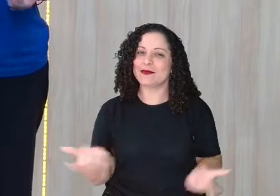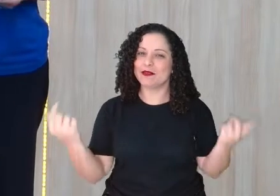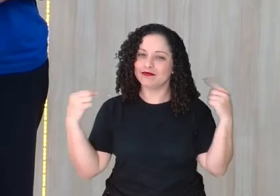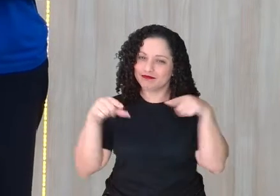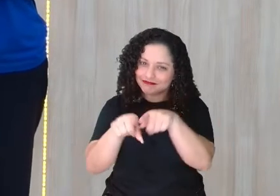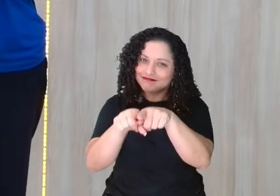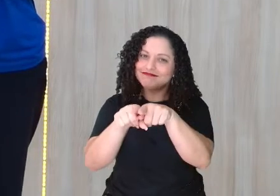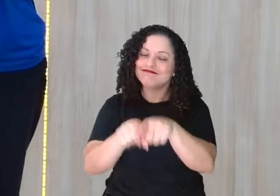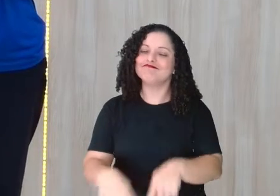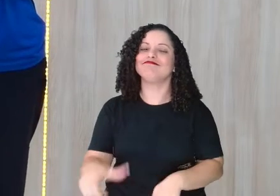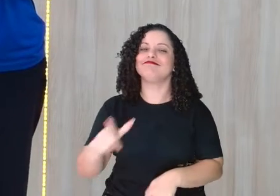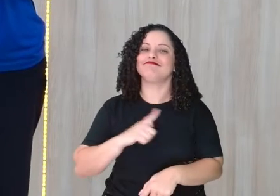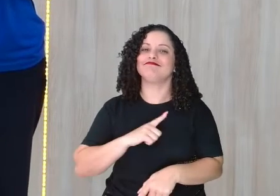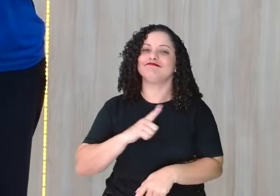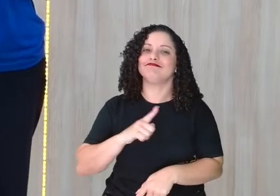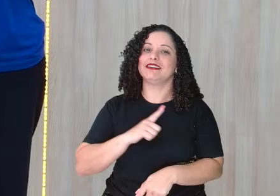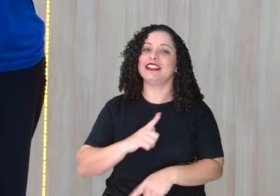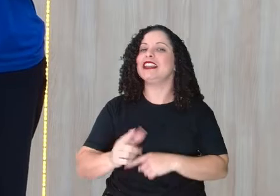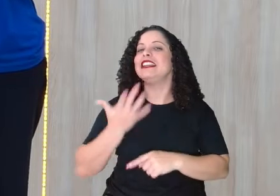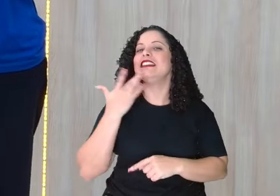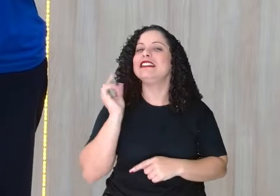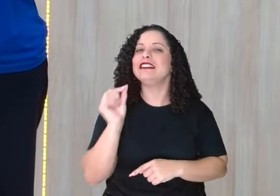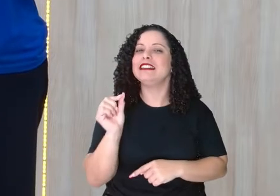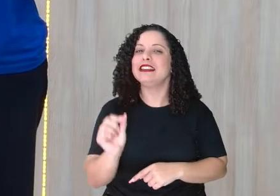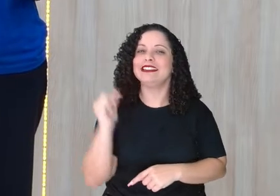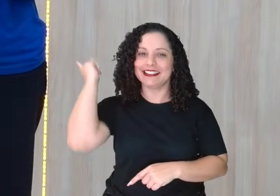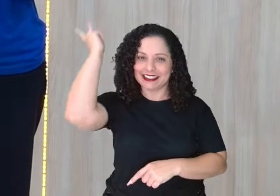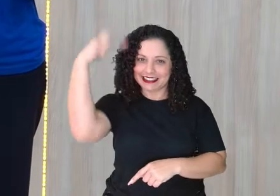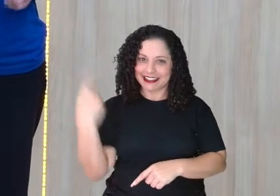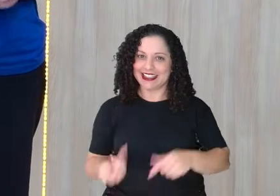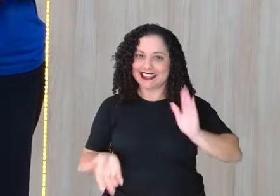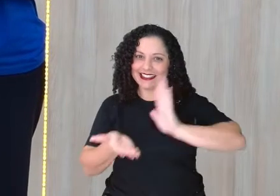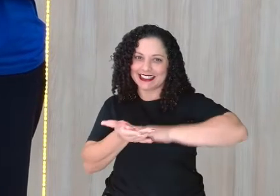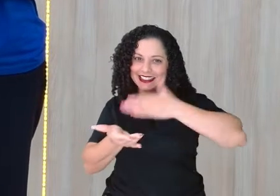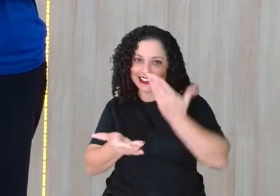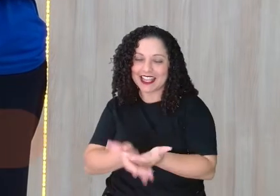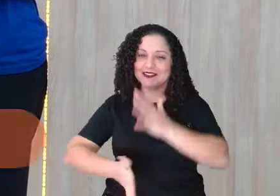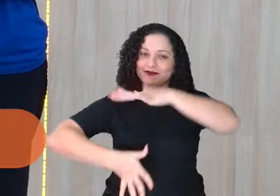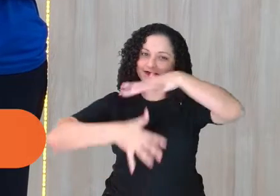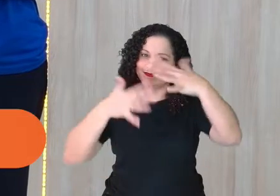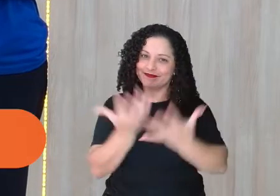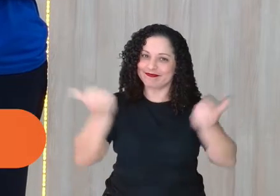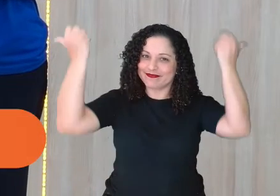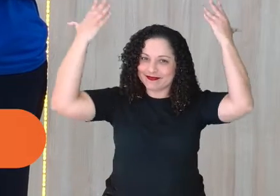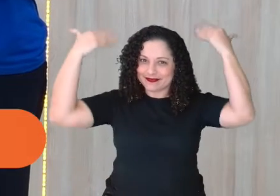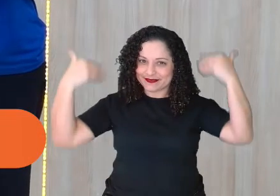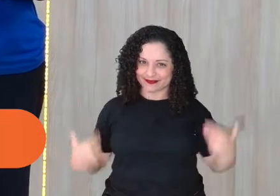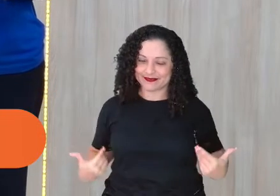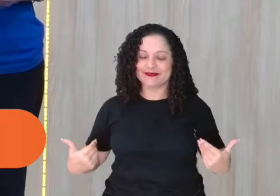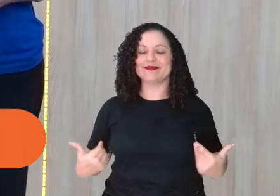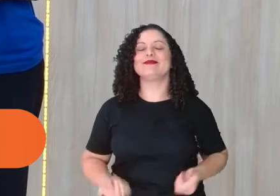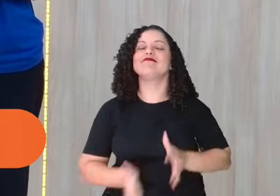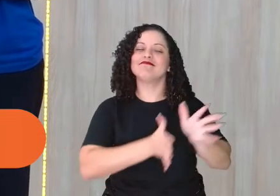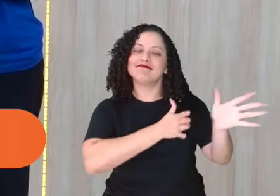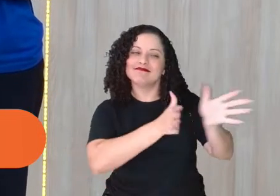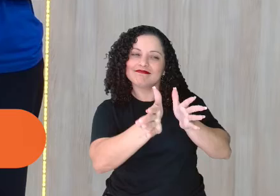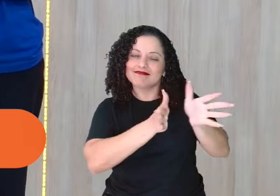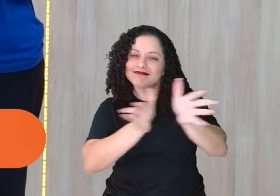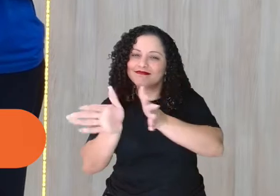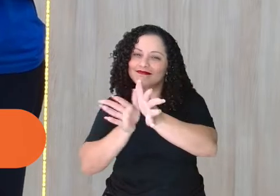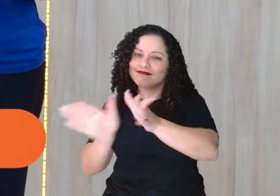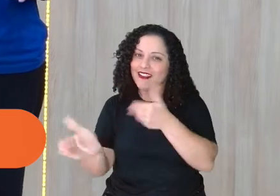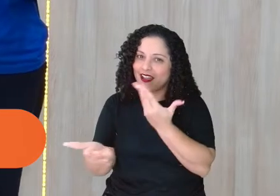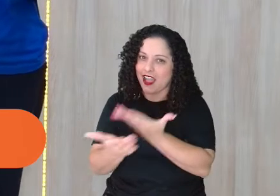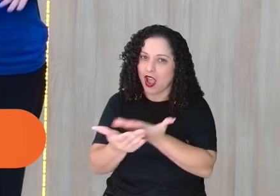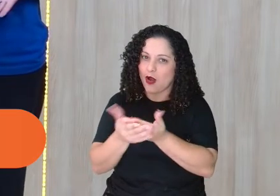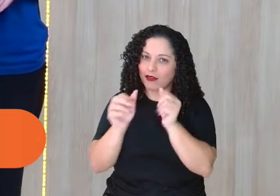acompanhada. Estamos aqui contando com a presença de Késia, né? Fazendo a interpretação aí de Libras, deixando essa aula